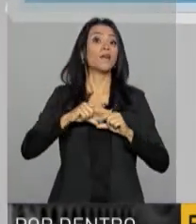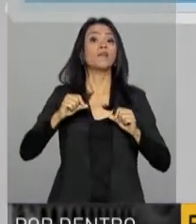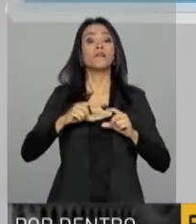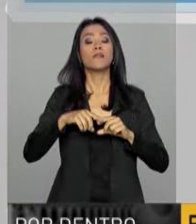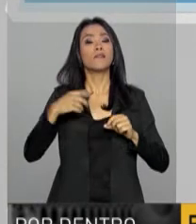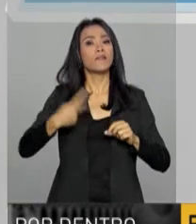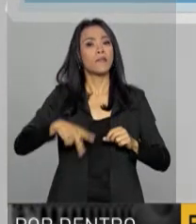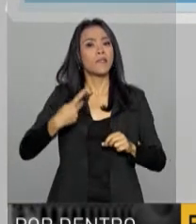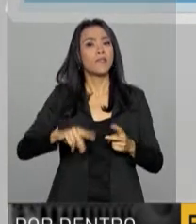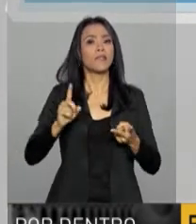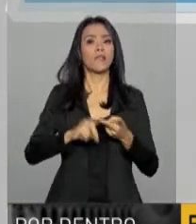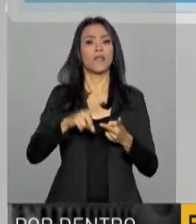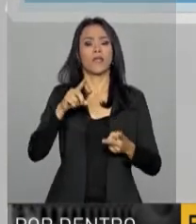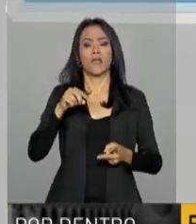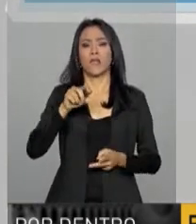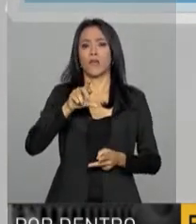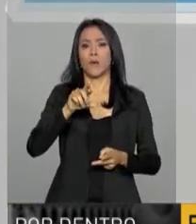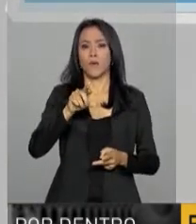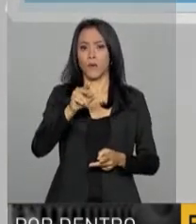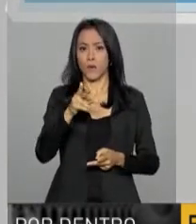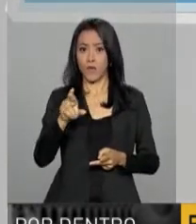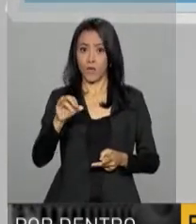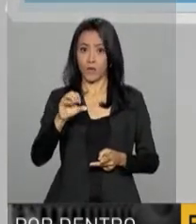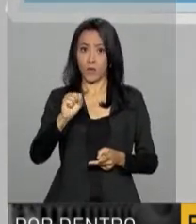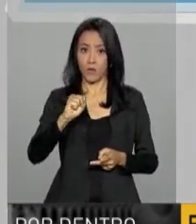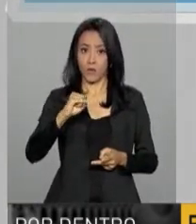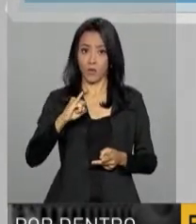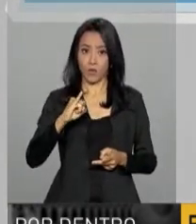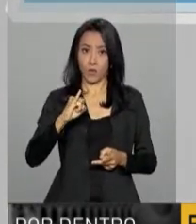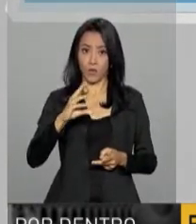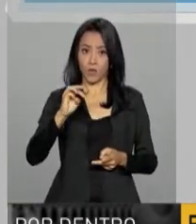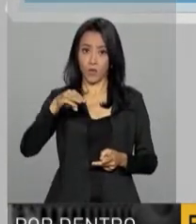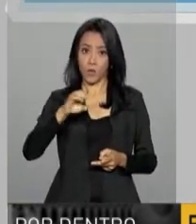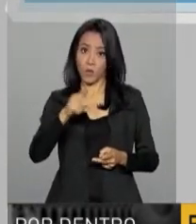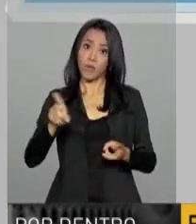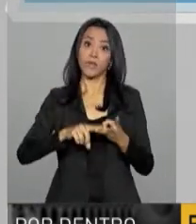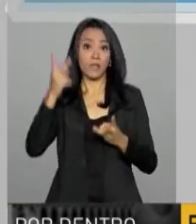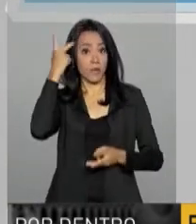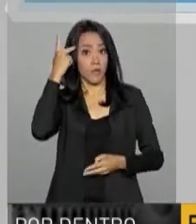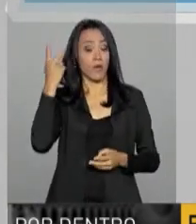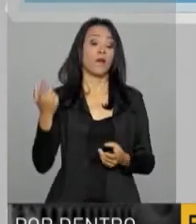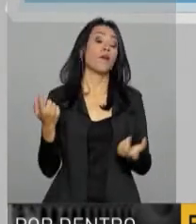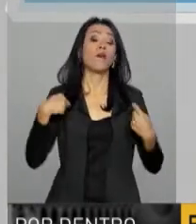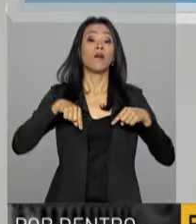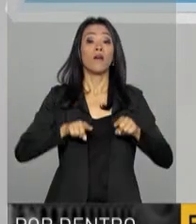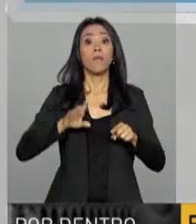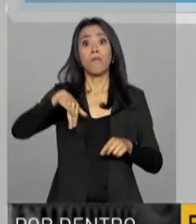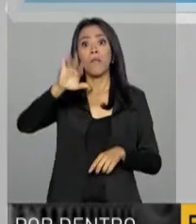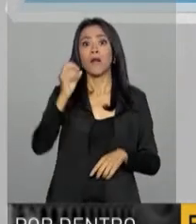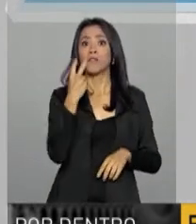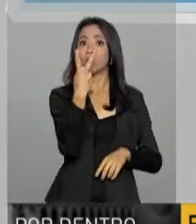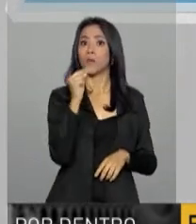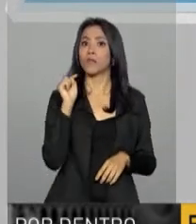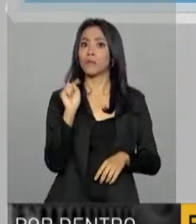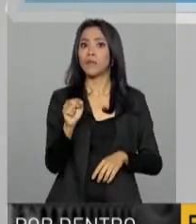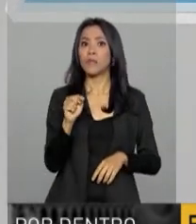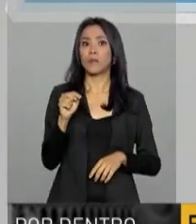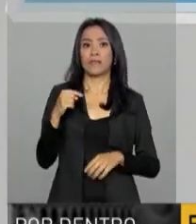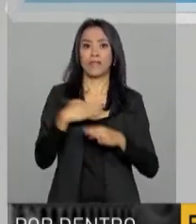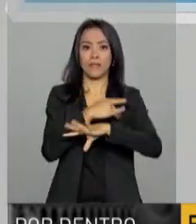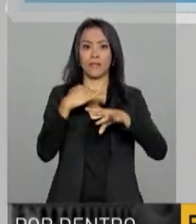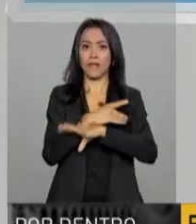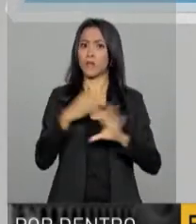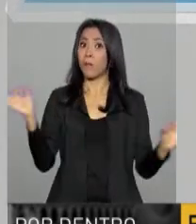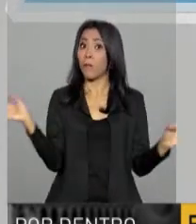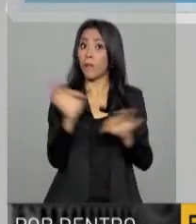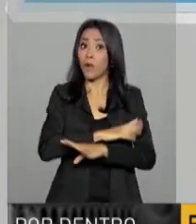do alto solimões e também são paulo bom dia ministro mais de duas mil cidades estão prontas para assinar o